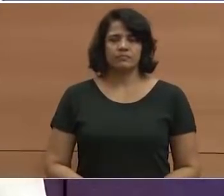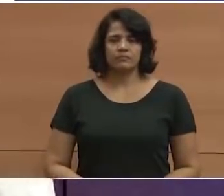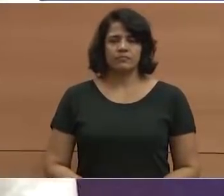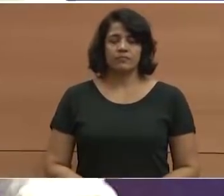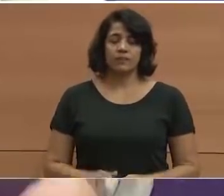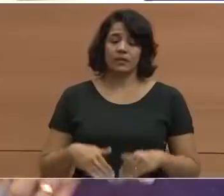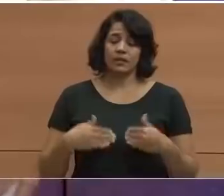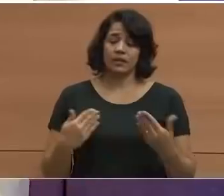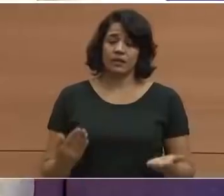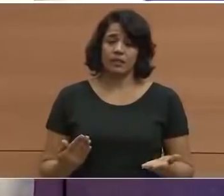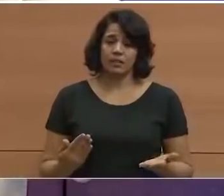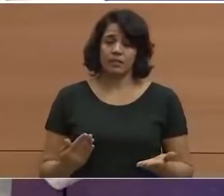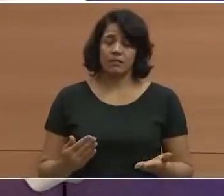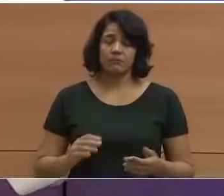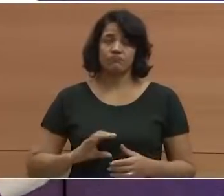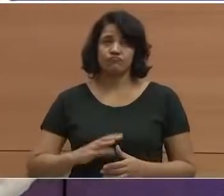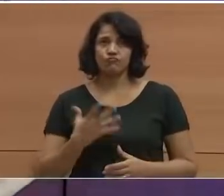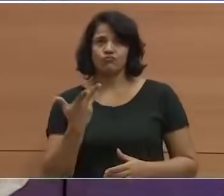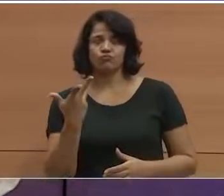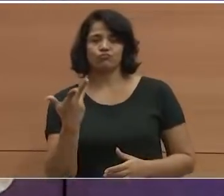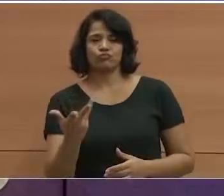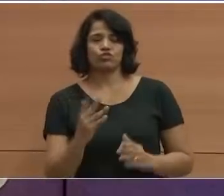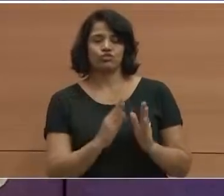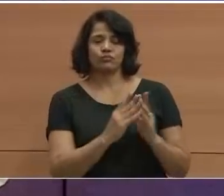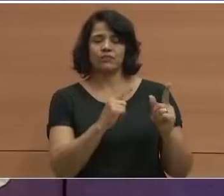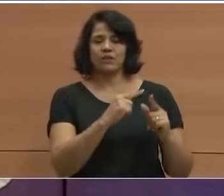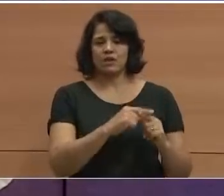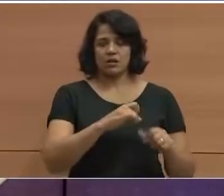Então surgiu na igreja de Jerusalém